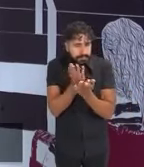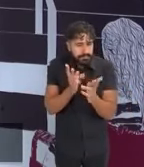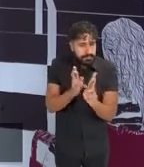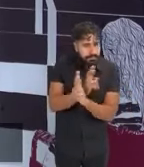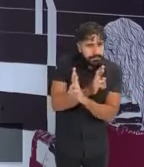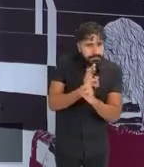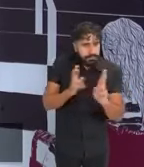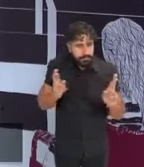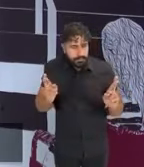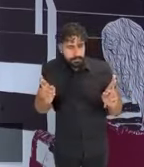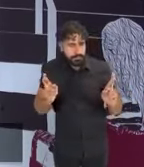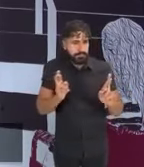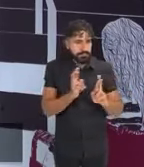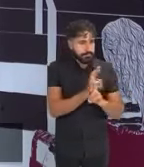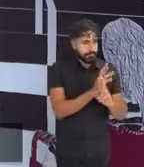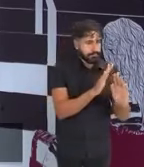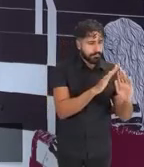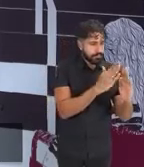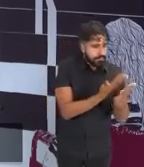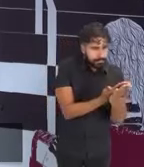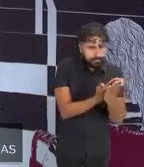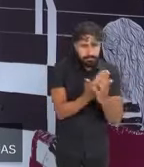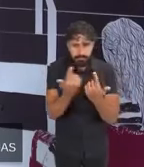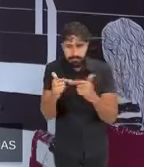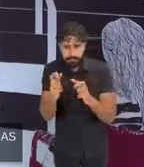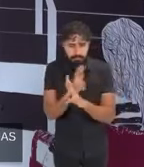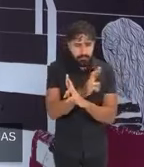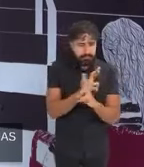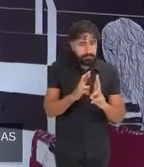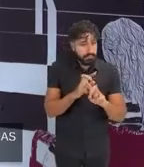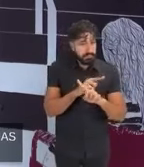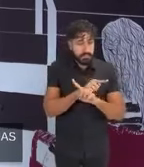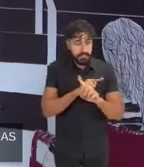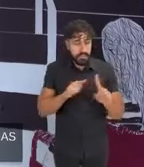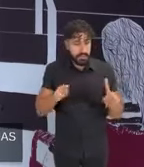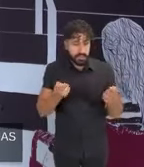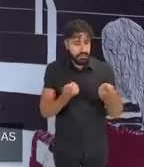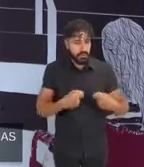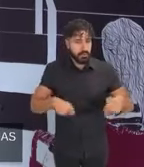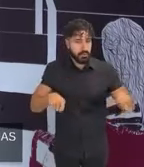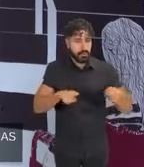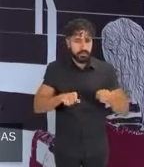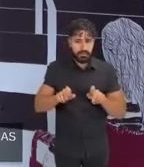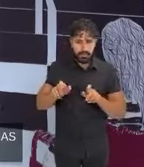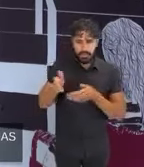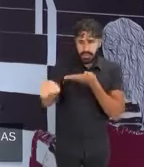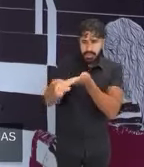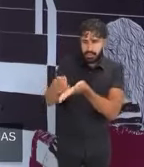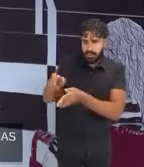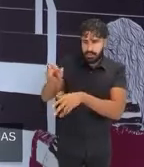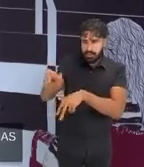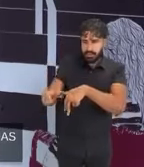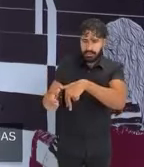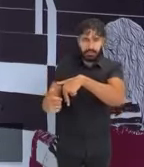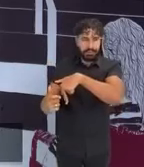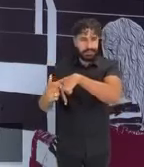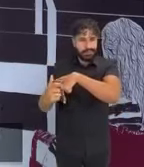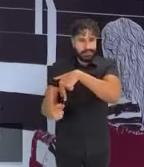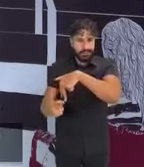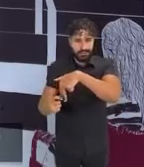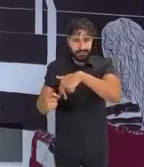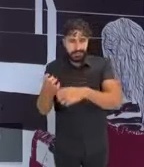bancos escolares e universitários. Mas nem por isso você tem que tratar o estagiário diferente do meio ambiente que ele